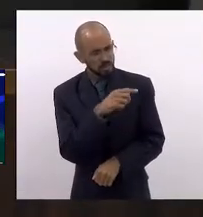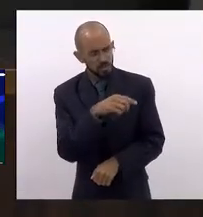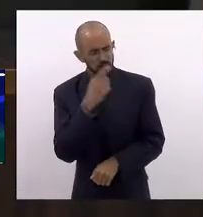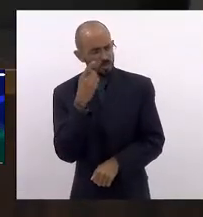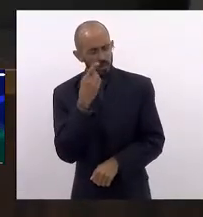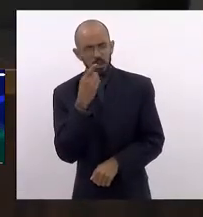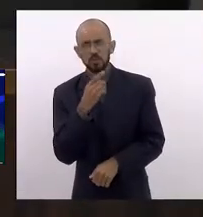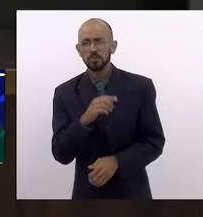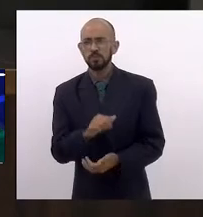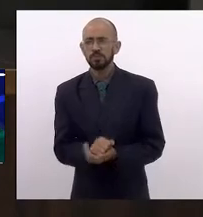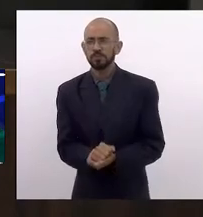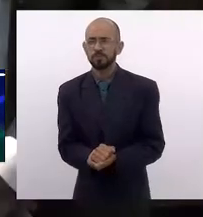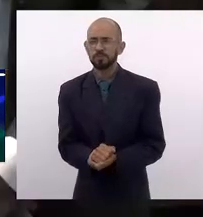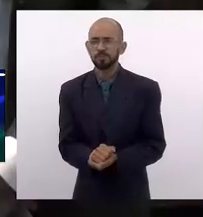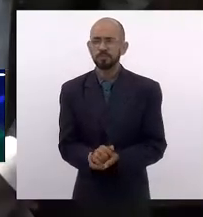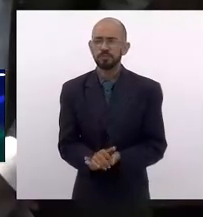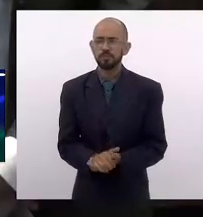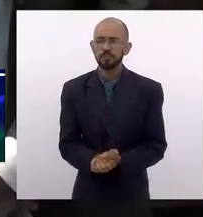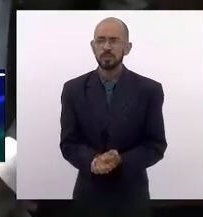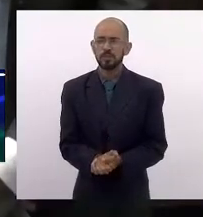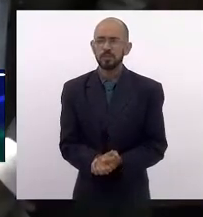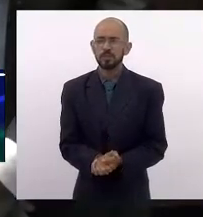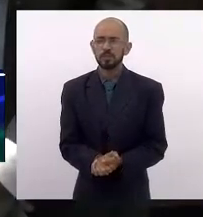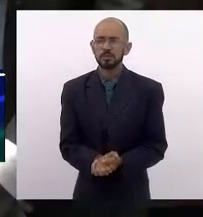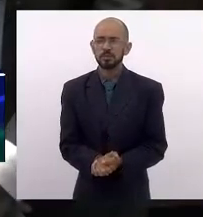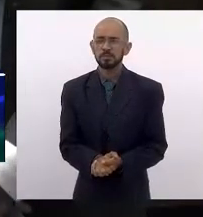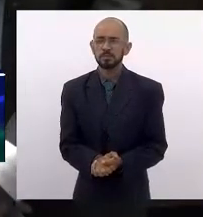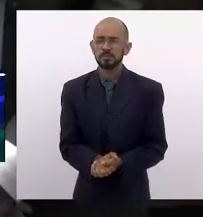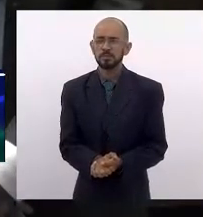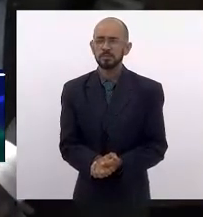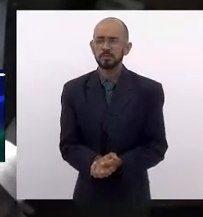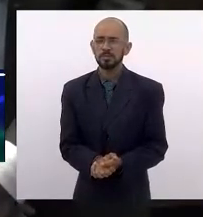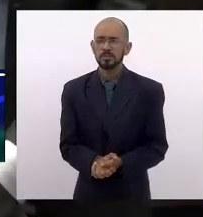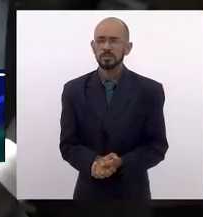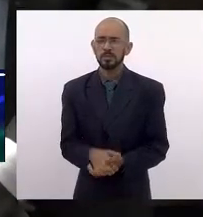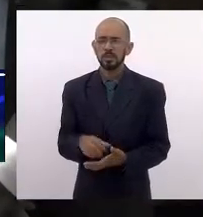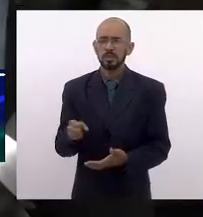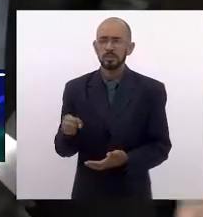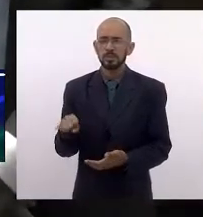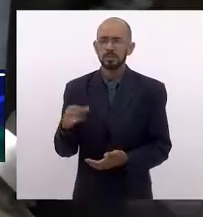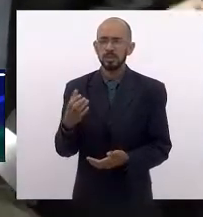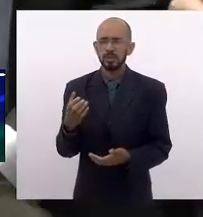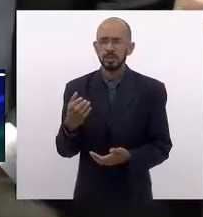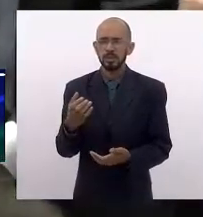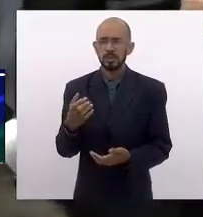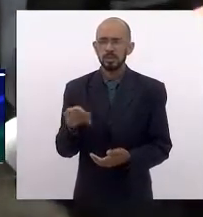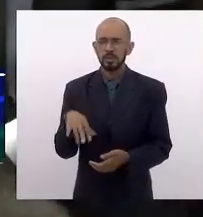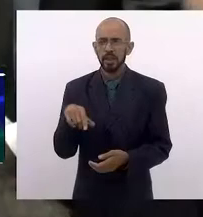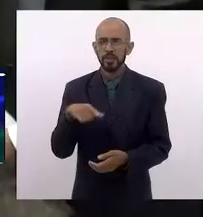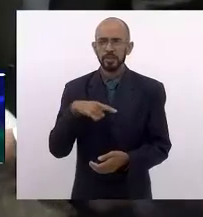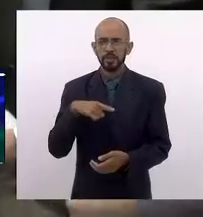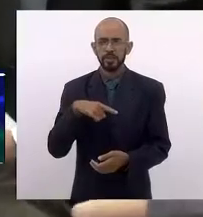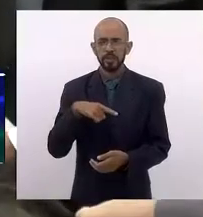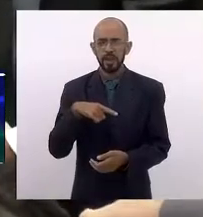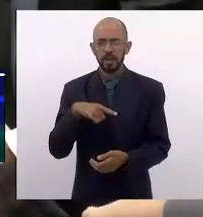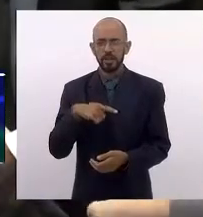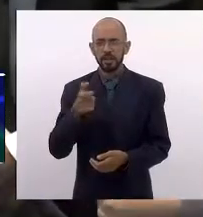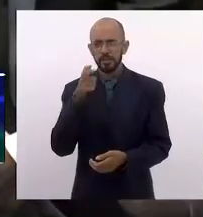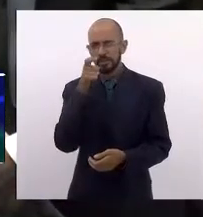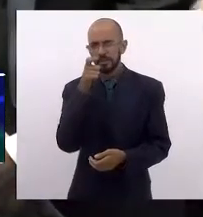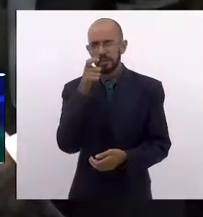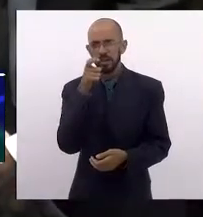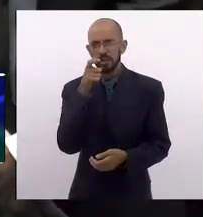tá deixou pendente vou dormir se quem tem simpatia pelo presidente bolsonaro